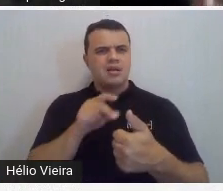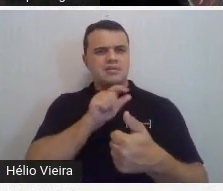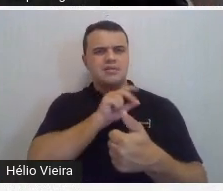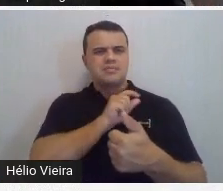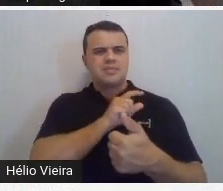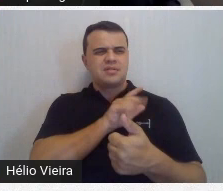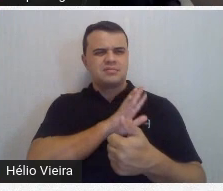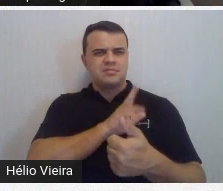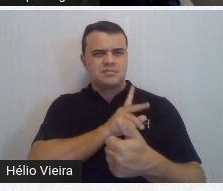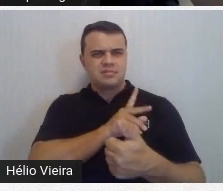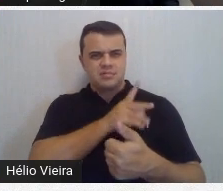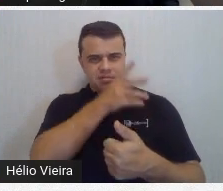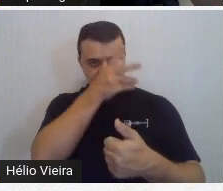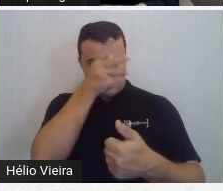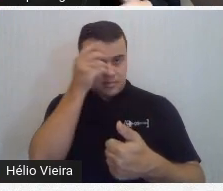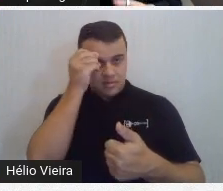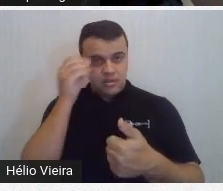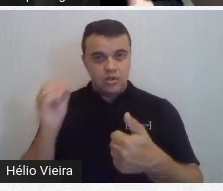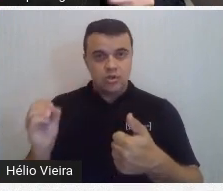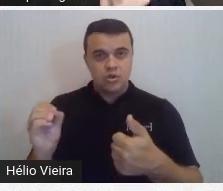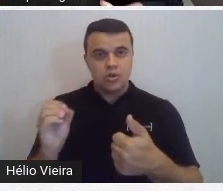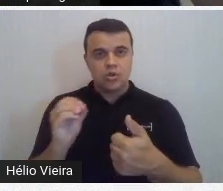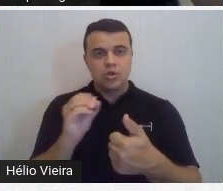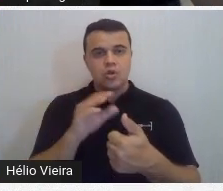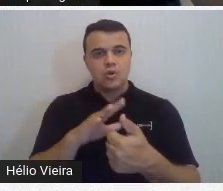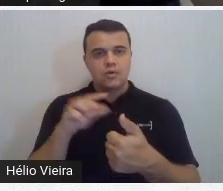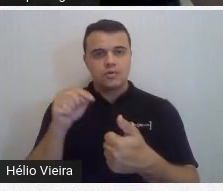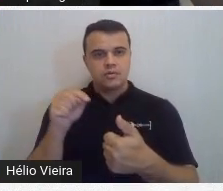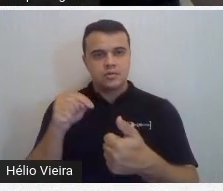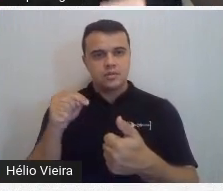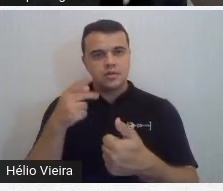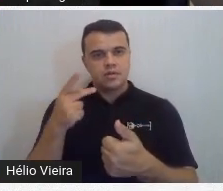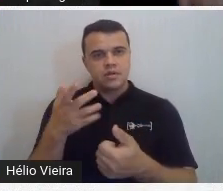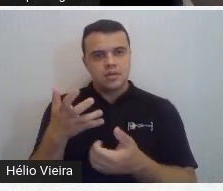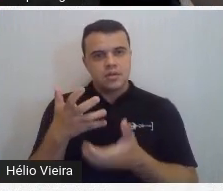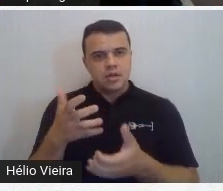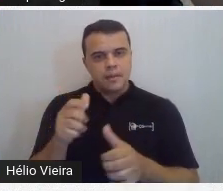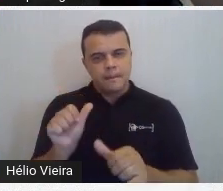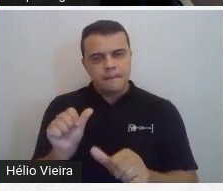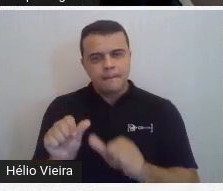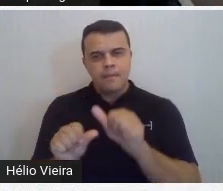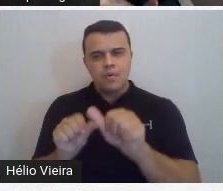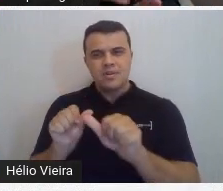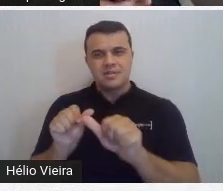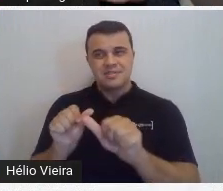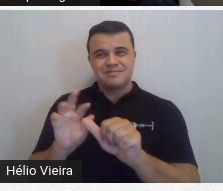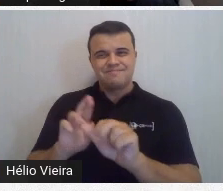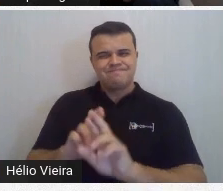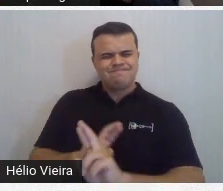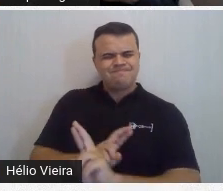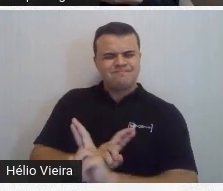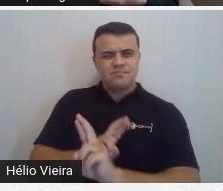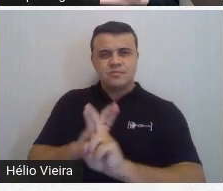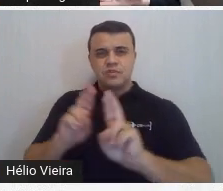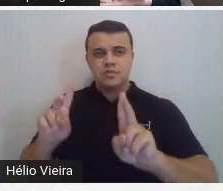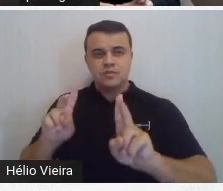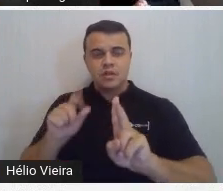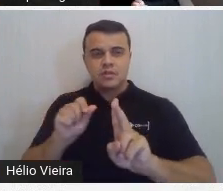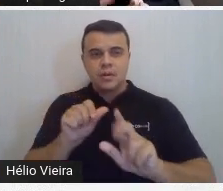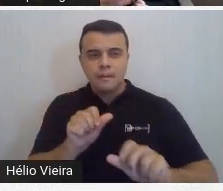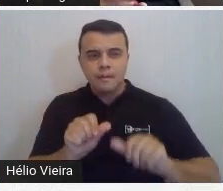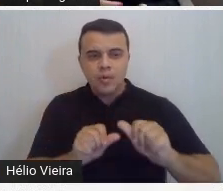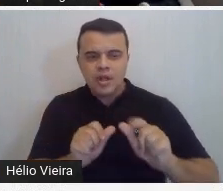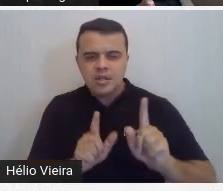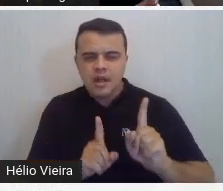que traz o novo, tá? Buscam também mudanças estéticas radicais, a gente vai ver uma desestruturação da